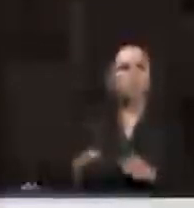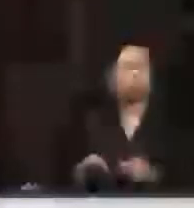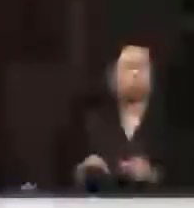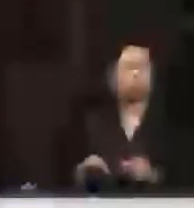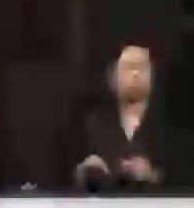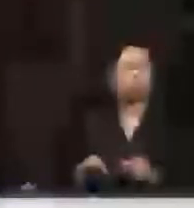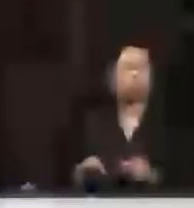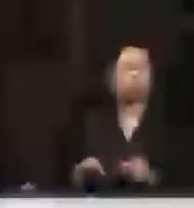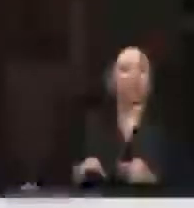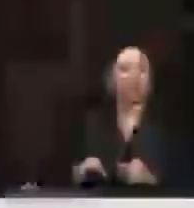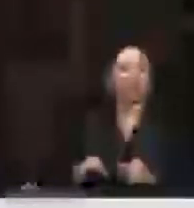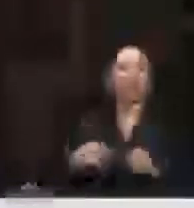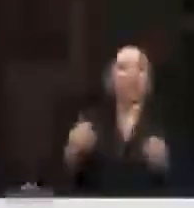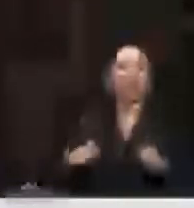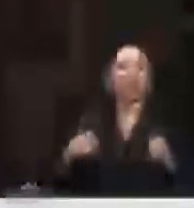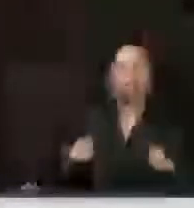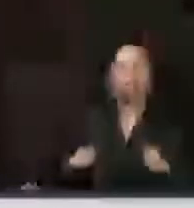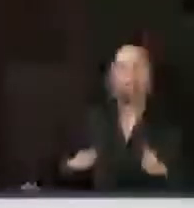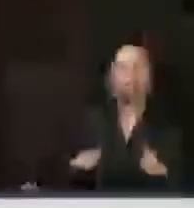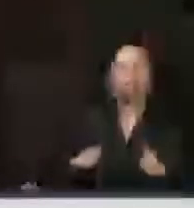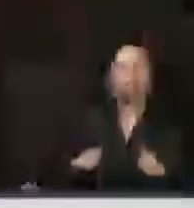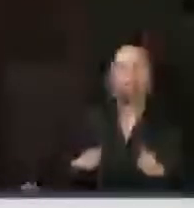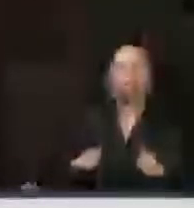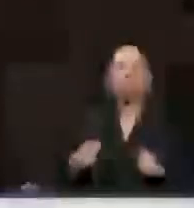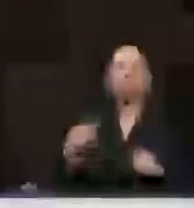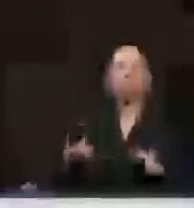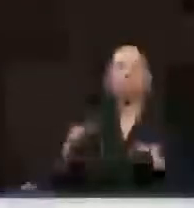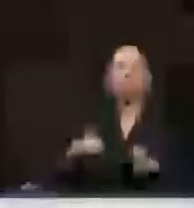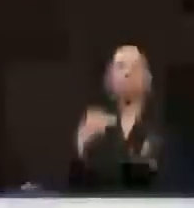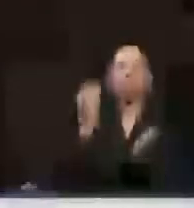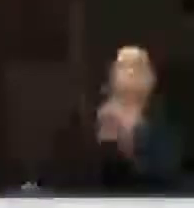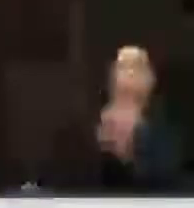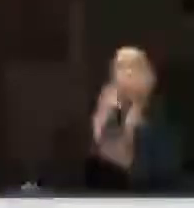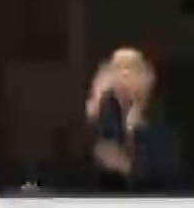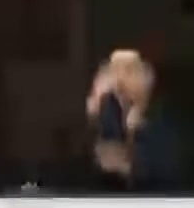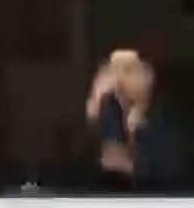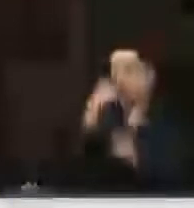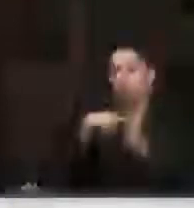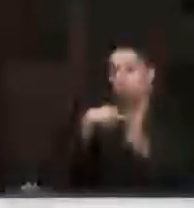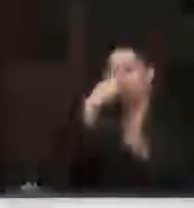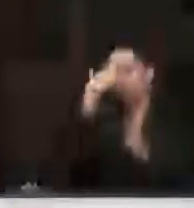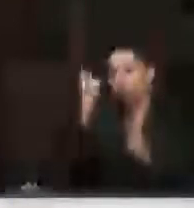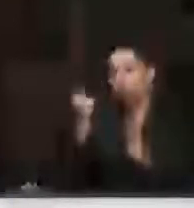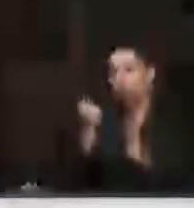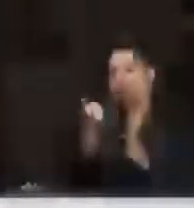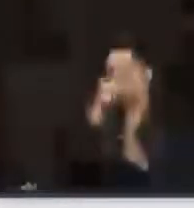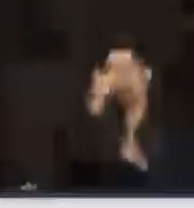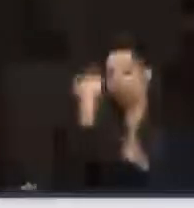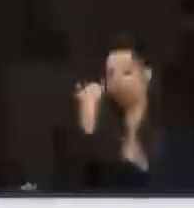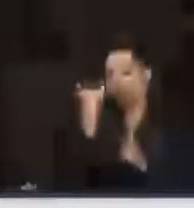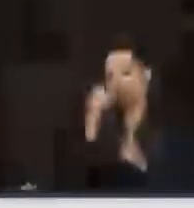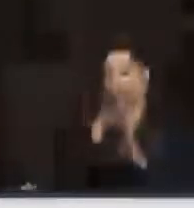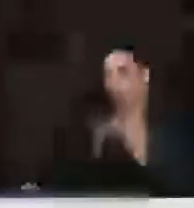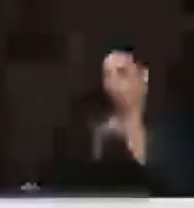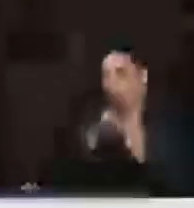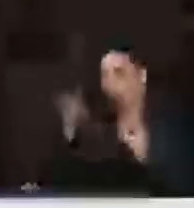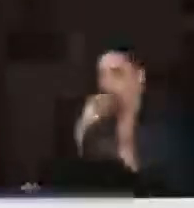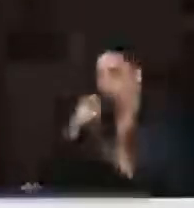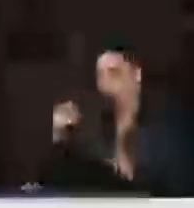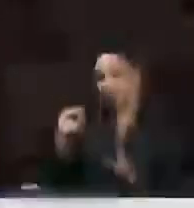da perspectiva da impunidade. Mas ainda